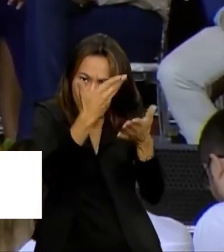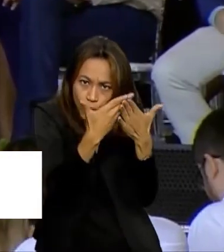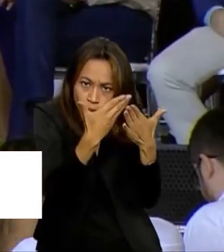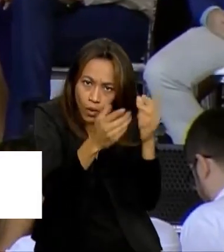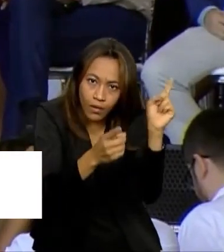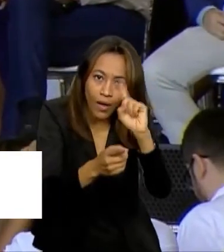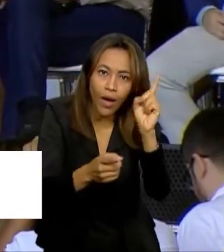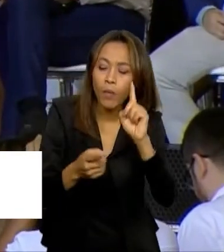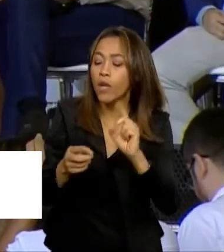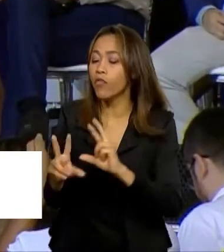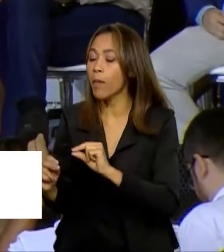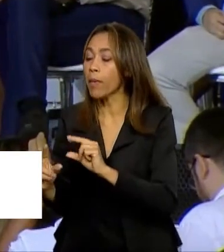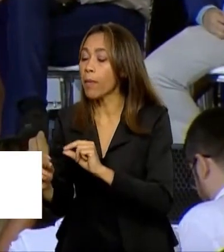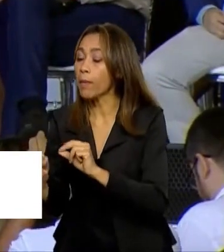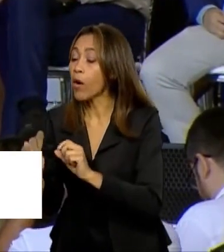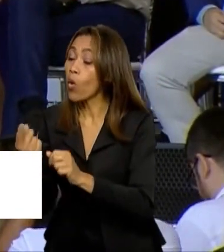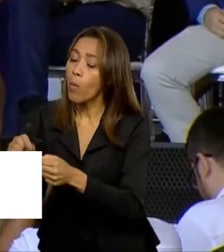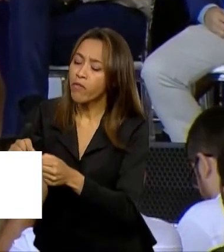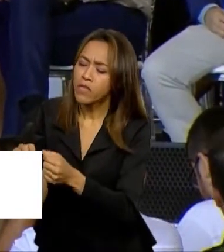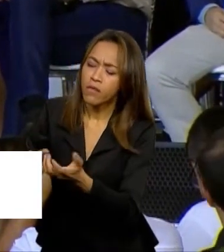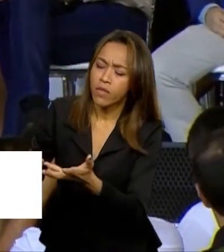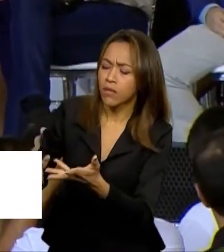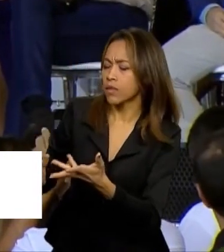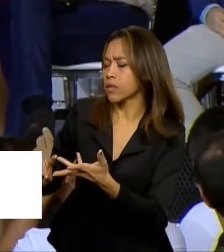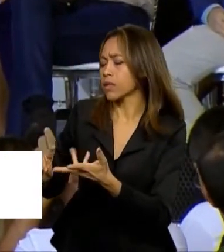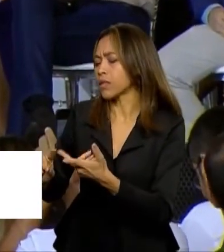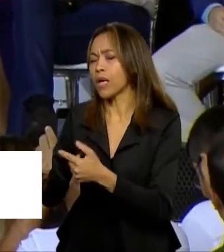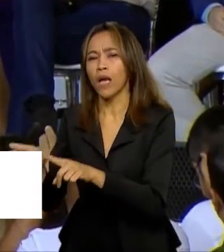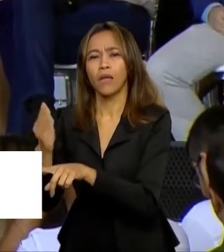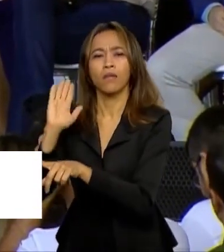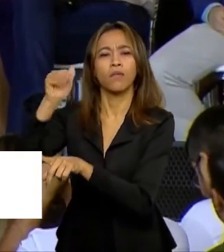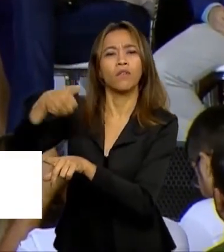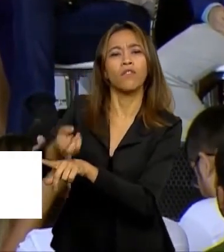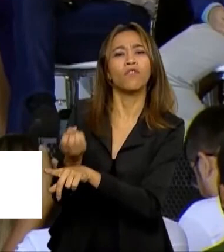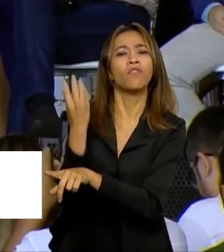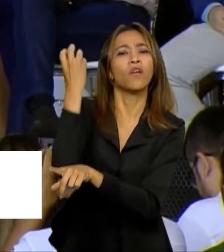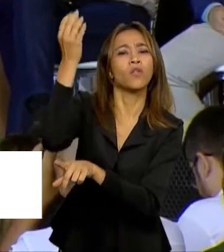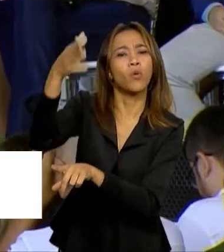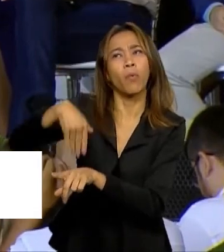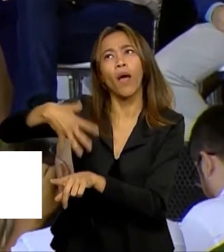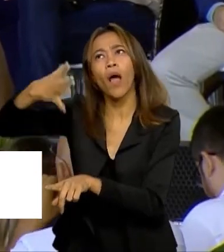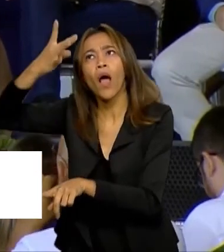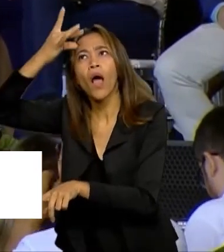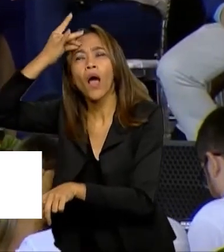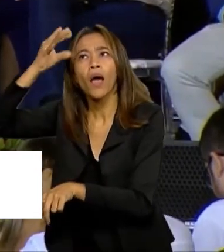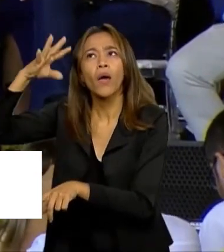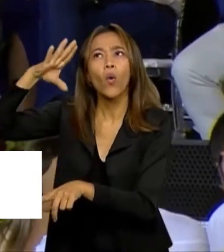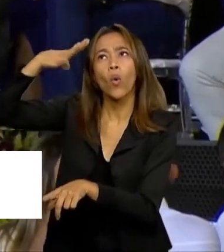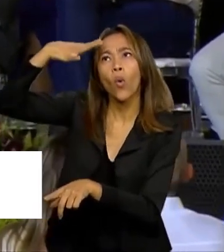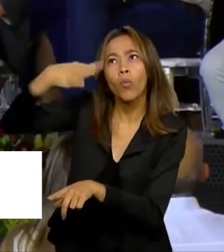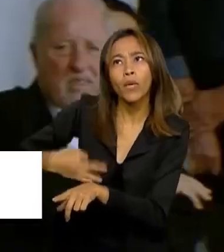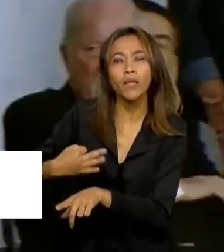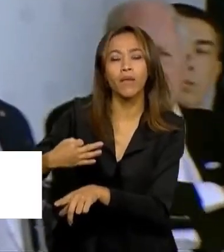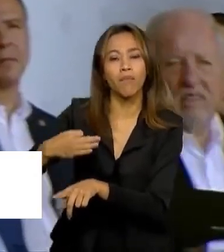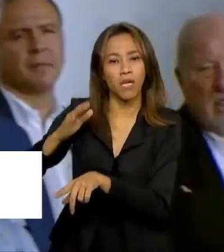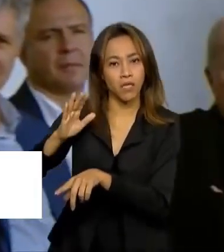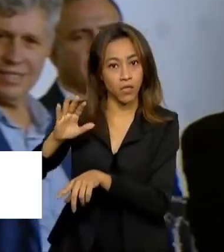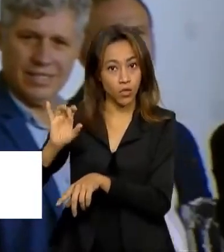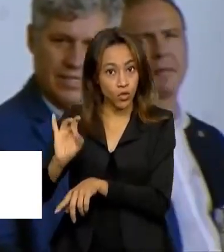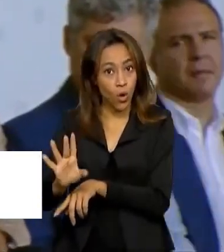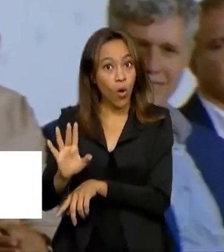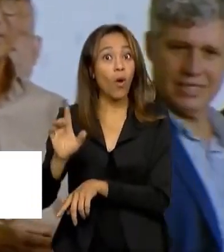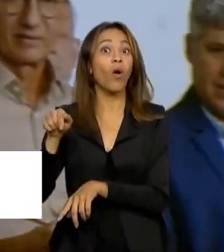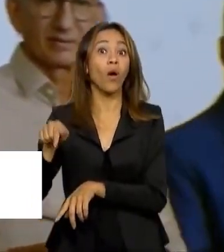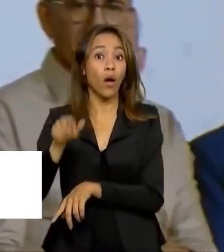e foi o inventor do avião, embora os Estados Unidos pensem que foi eles. Mas só o Santos Dumont conseguiu fazer